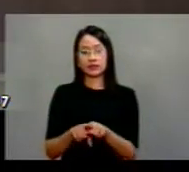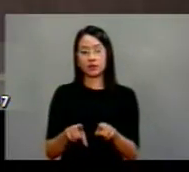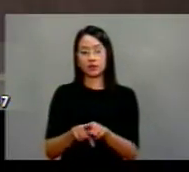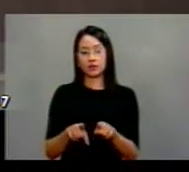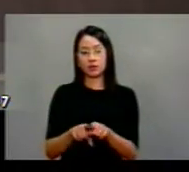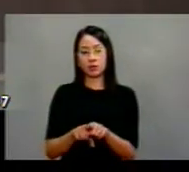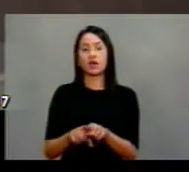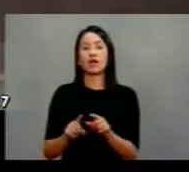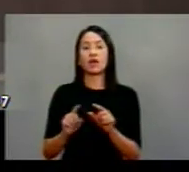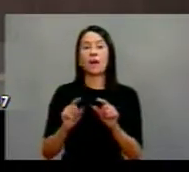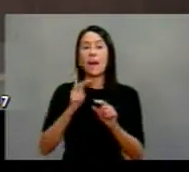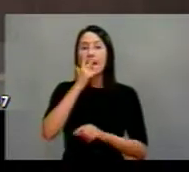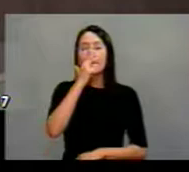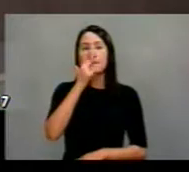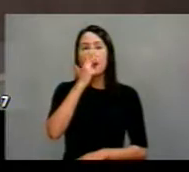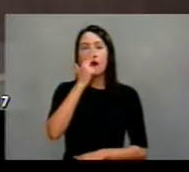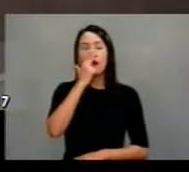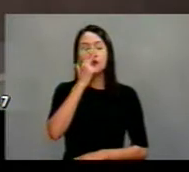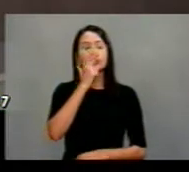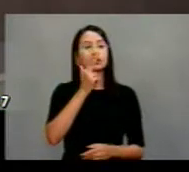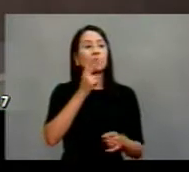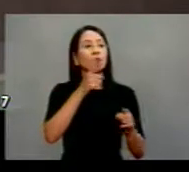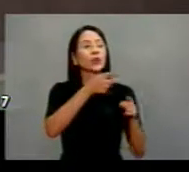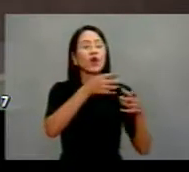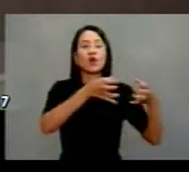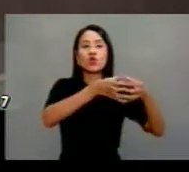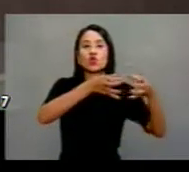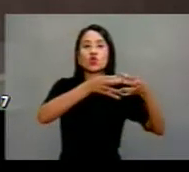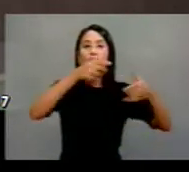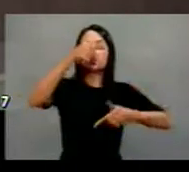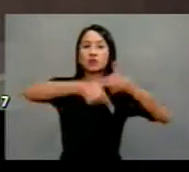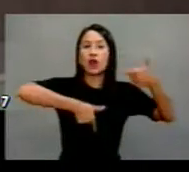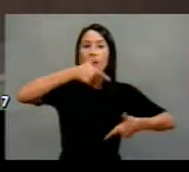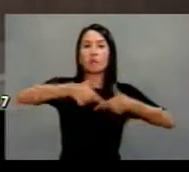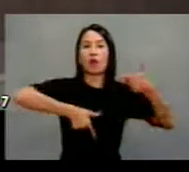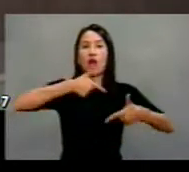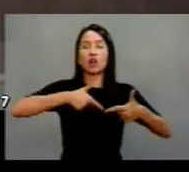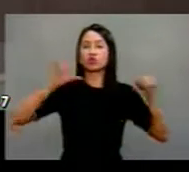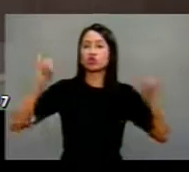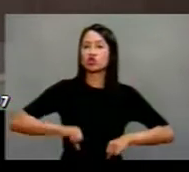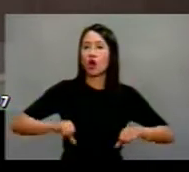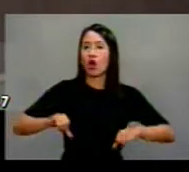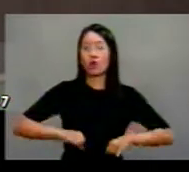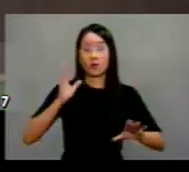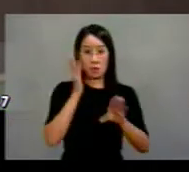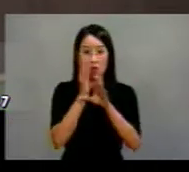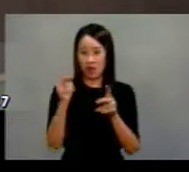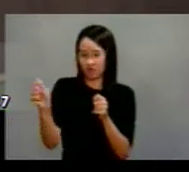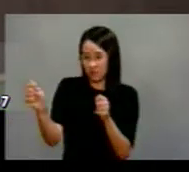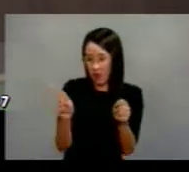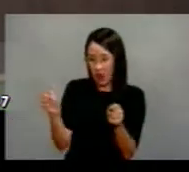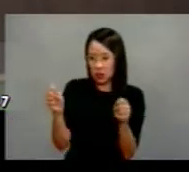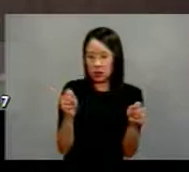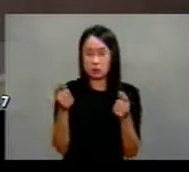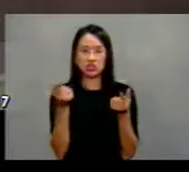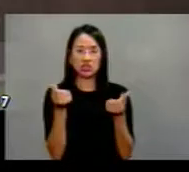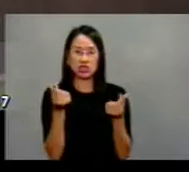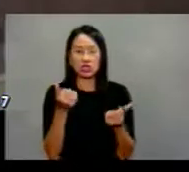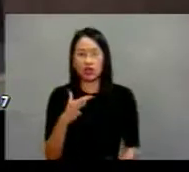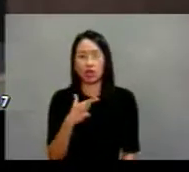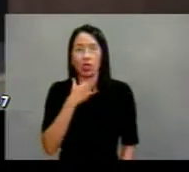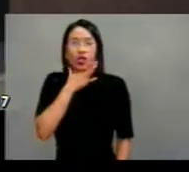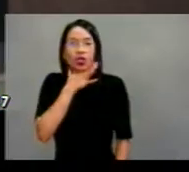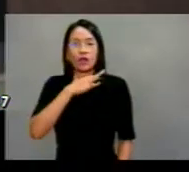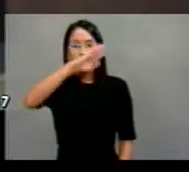neoliberal, agressivo, em razão da crise do capital internacional, está impondo reveses